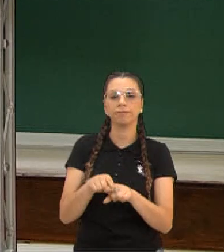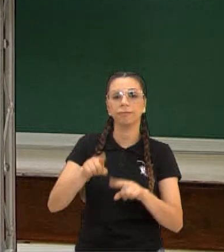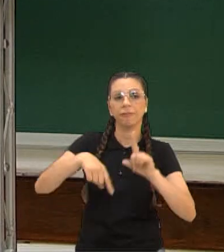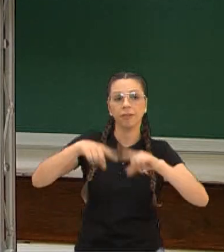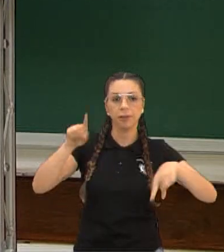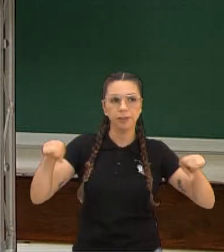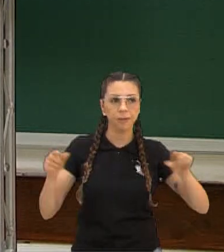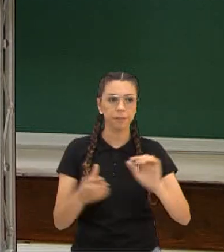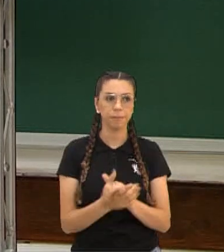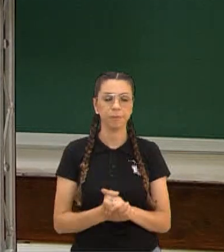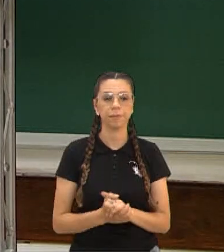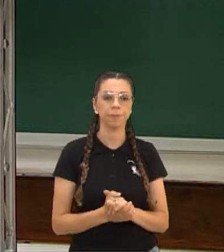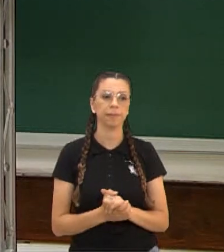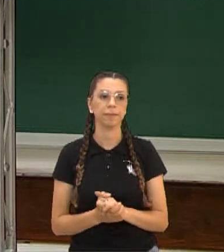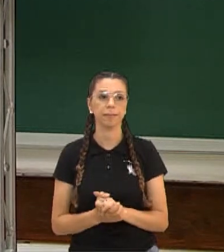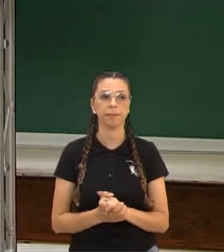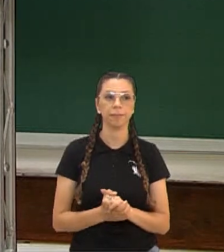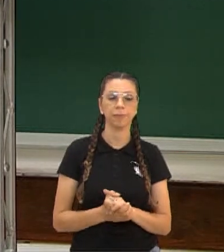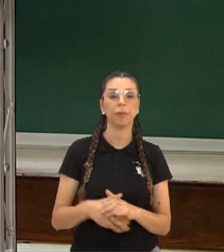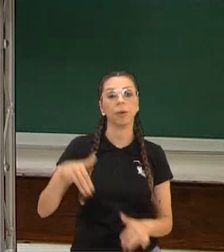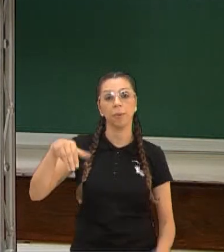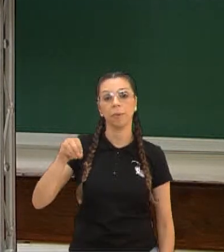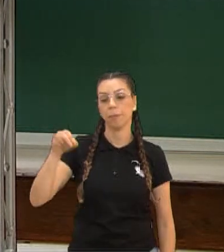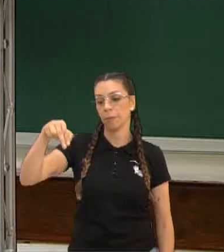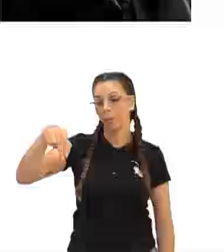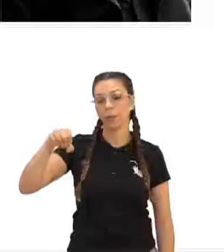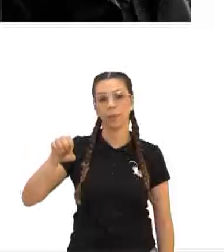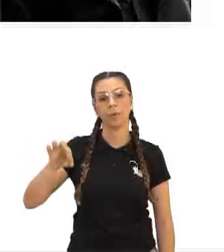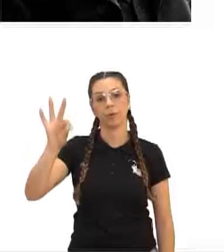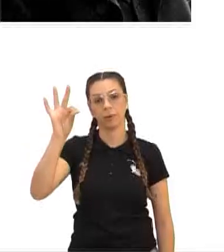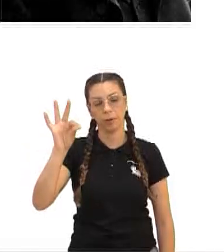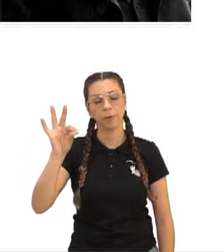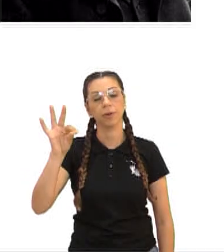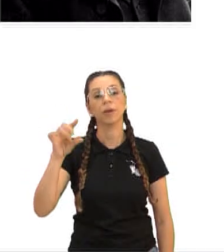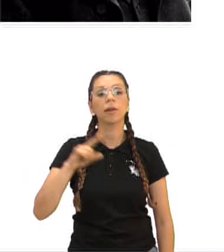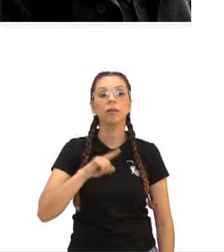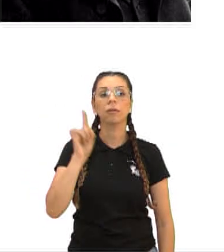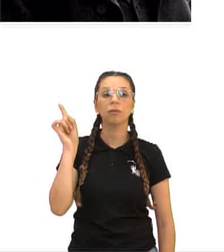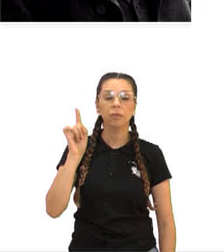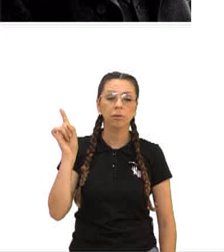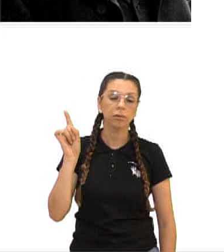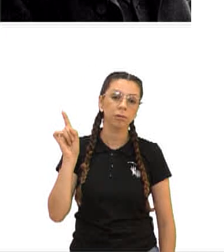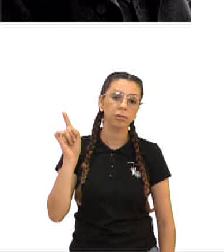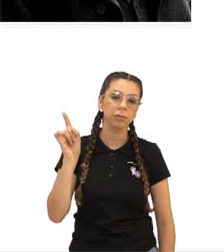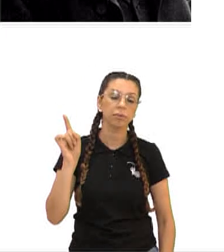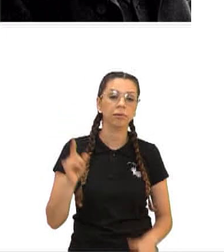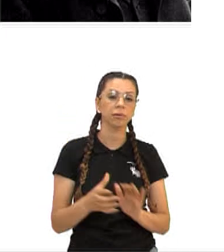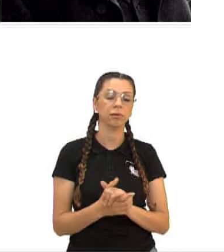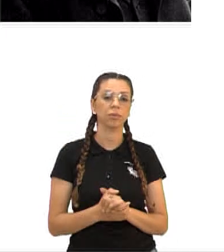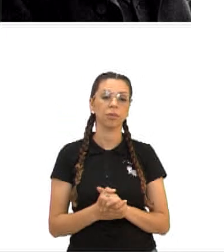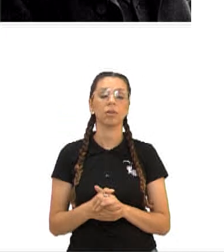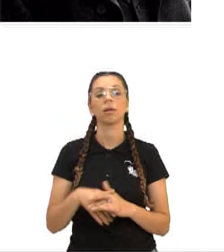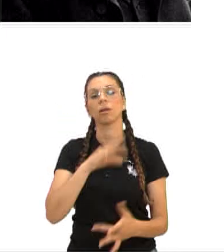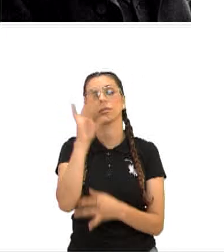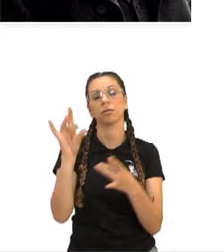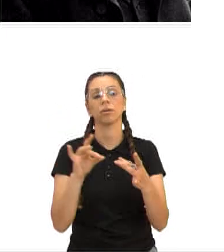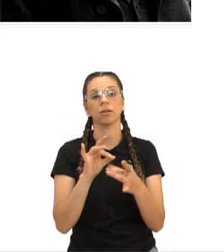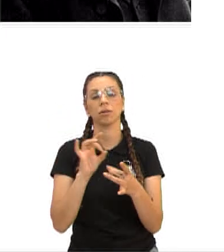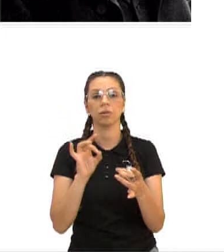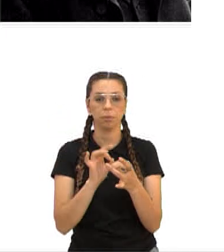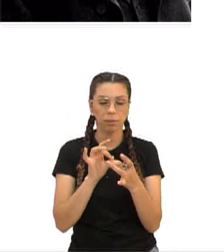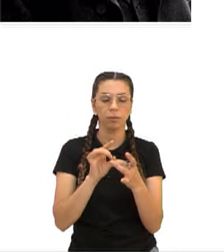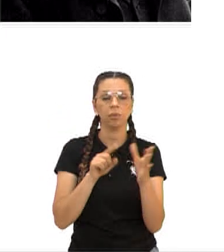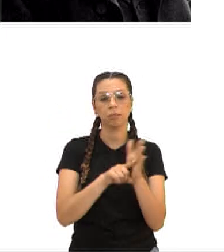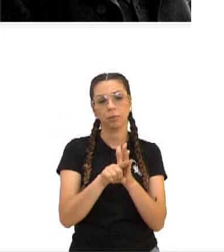variação. Então vamos lá. Aí a gente chega no Claude Monet, pessoal. Mudou-se para Paris a fim de especializar sua técnica. Lá